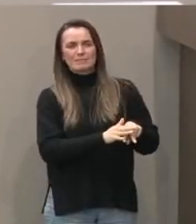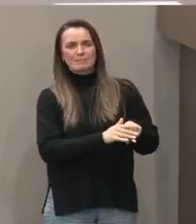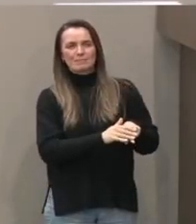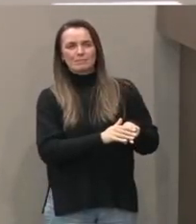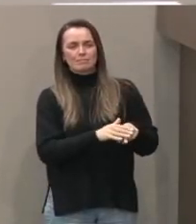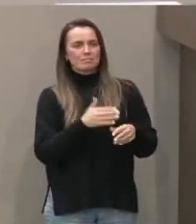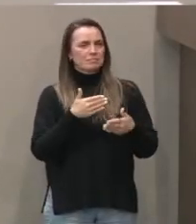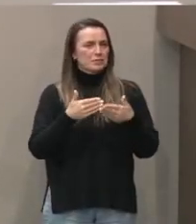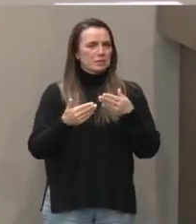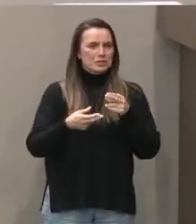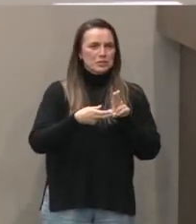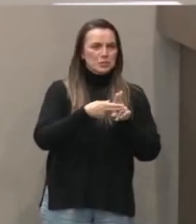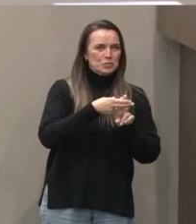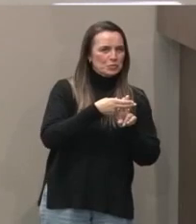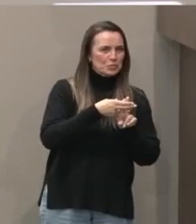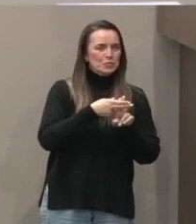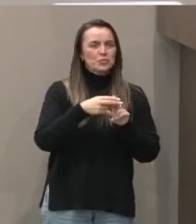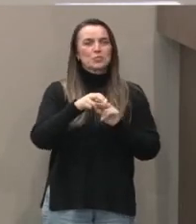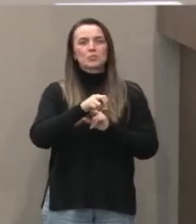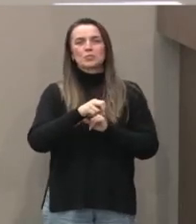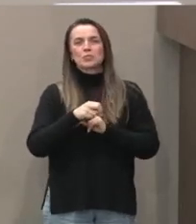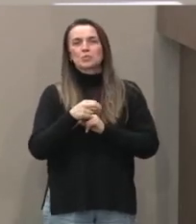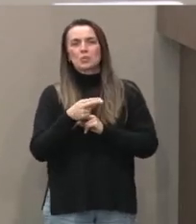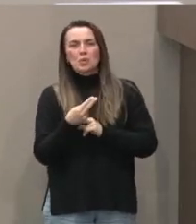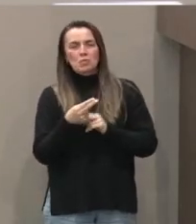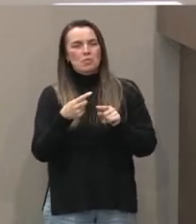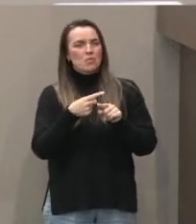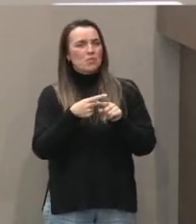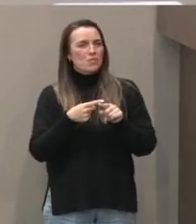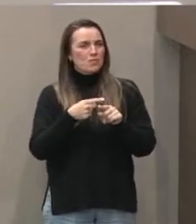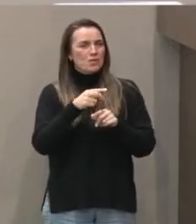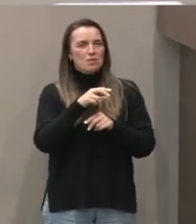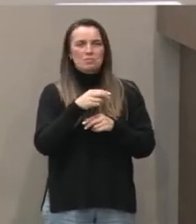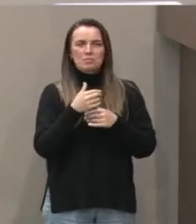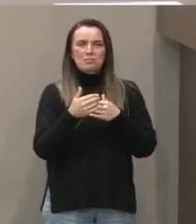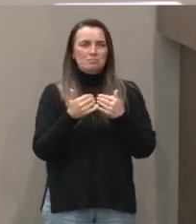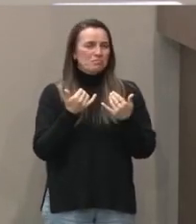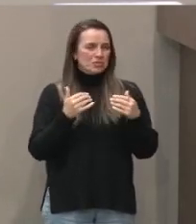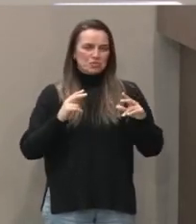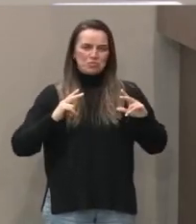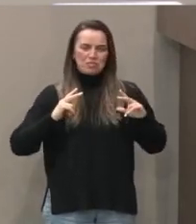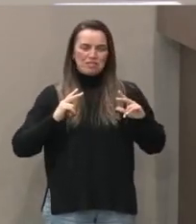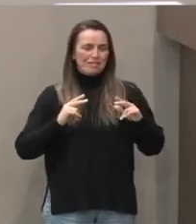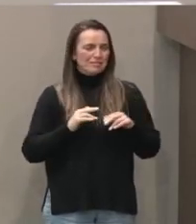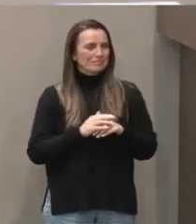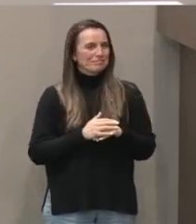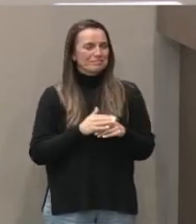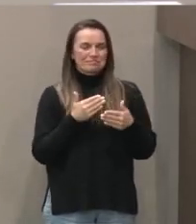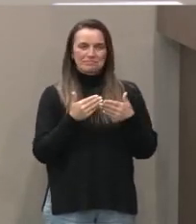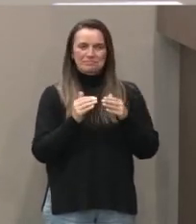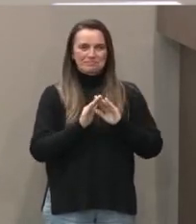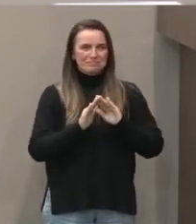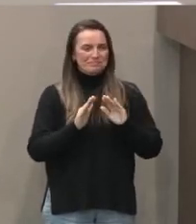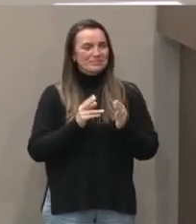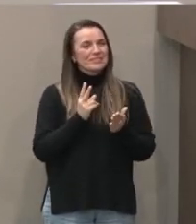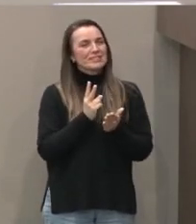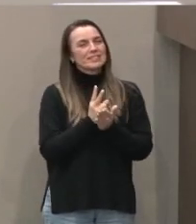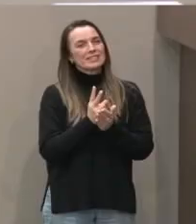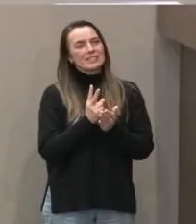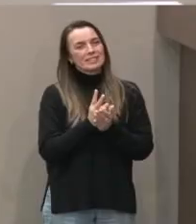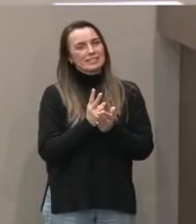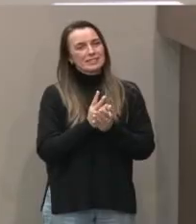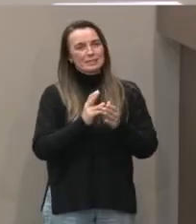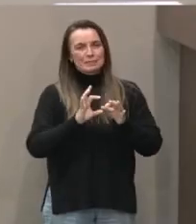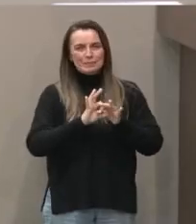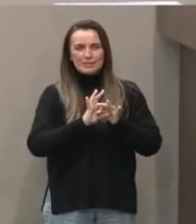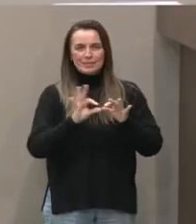pelo SUS, seja pelos planos, seja particular, seja como for, mas sempre estiveram com as